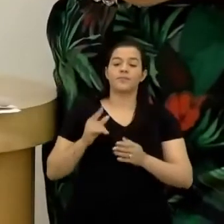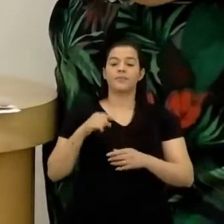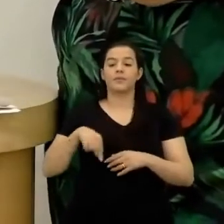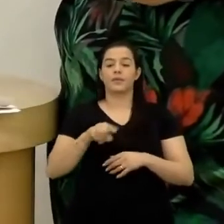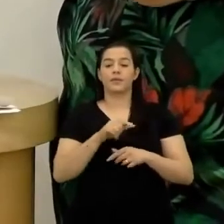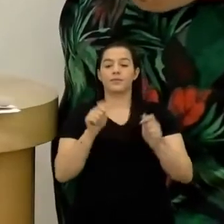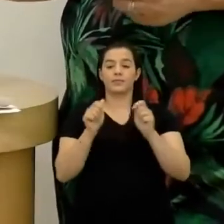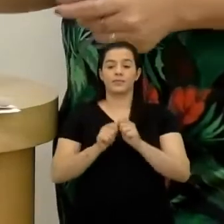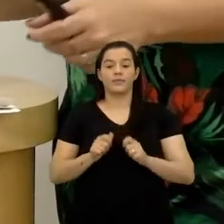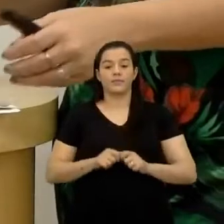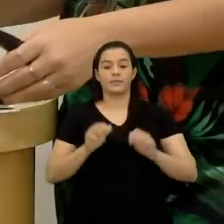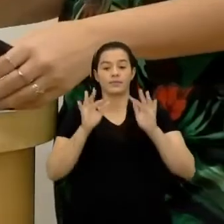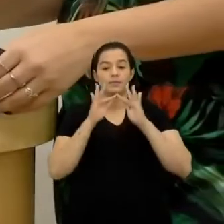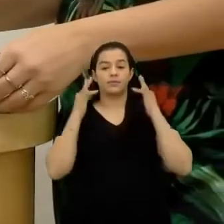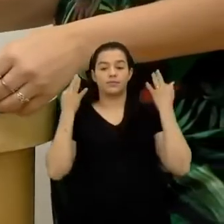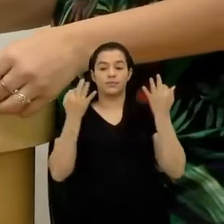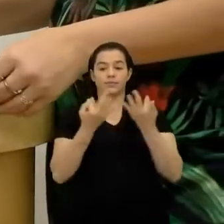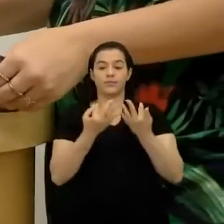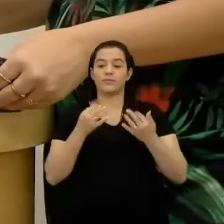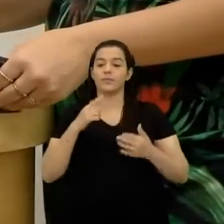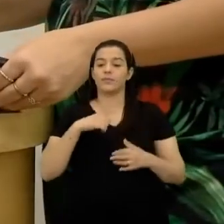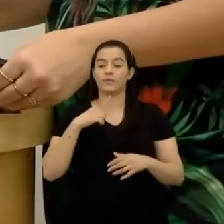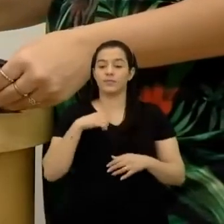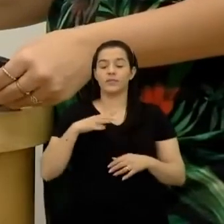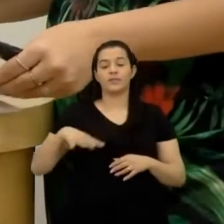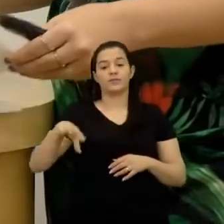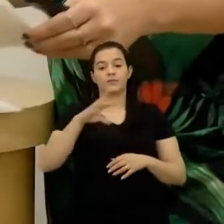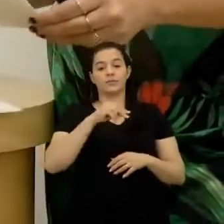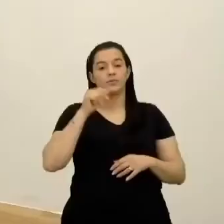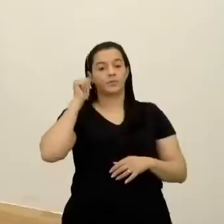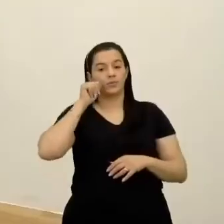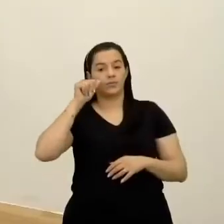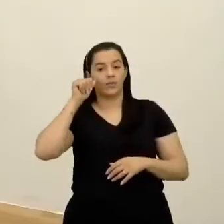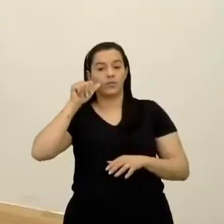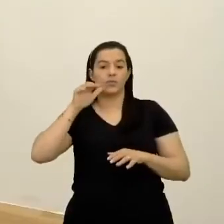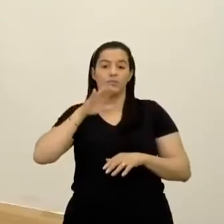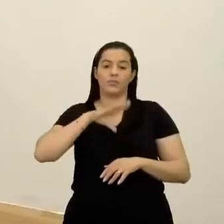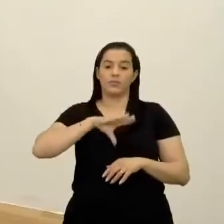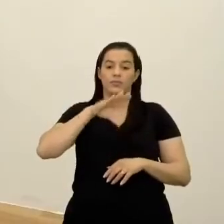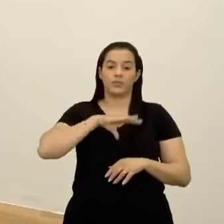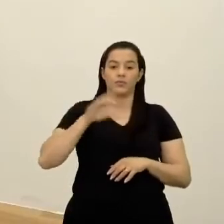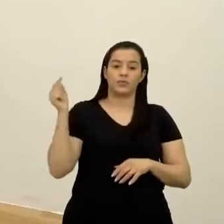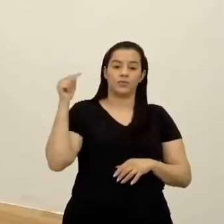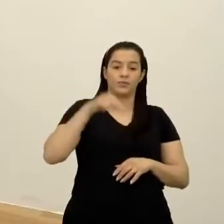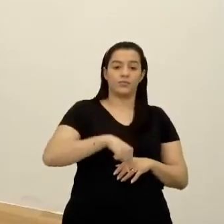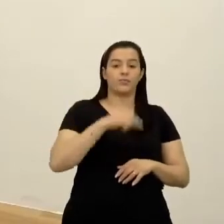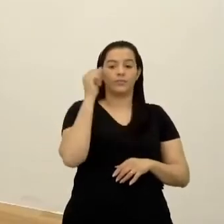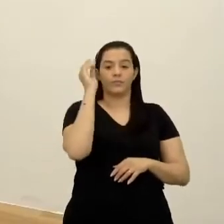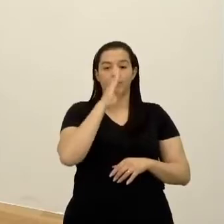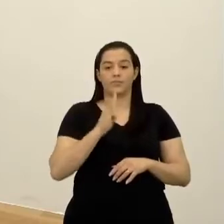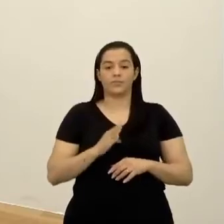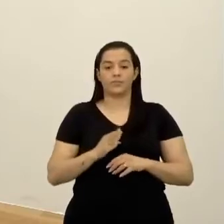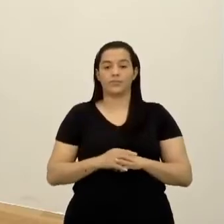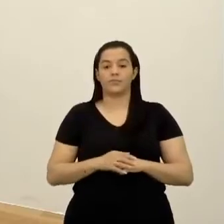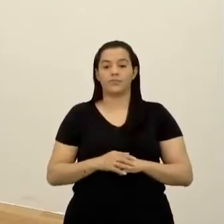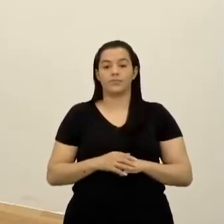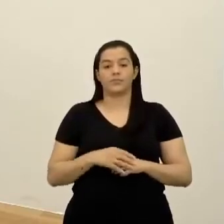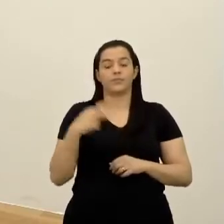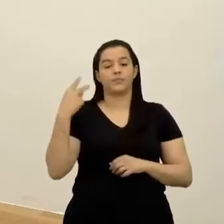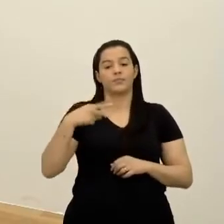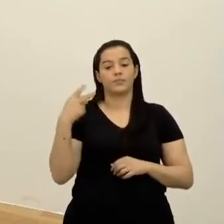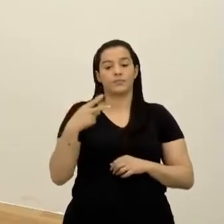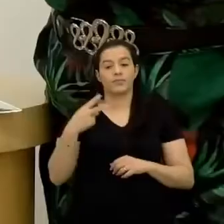formar famílias. Então é nesse momento que a gente tem aí as mulheres portuguesas vindo para o Brasil. Segundo momento,